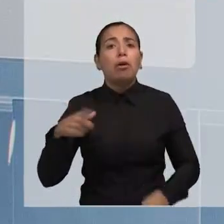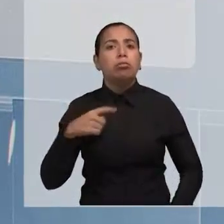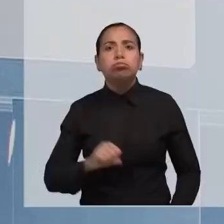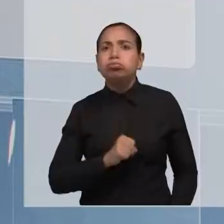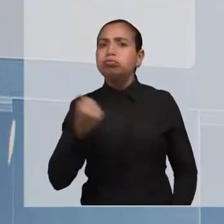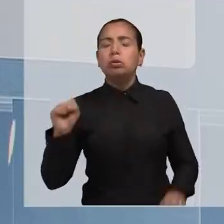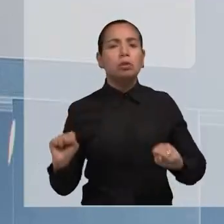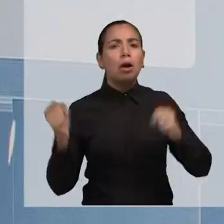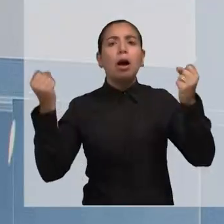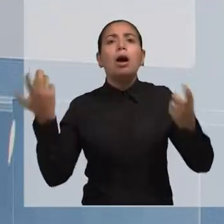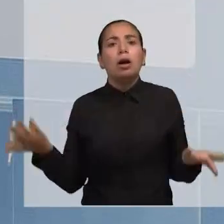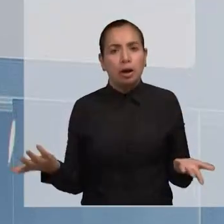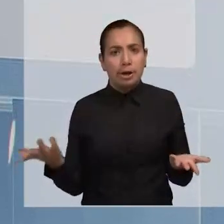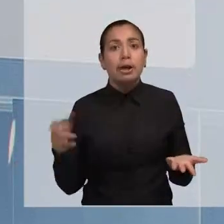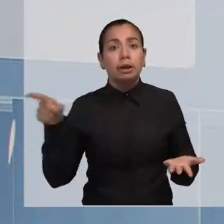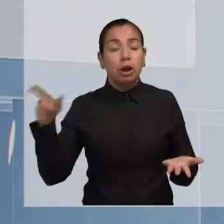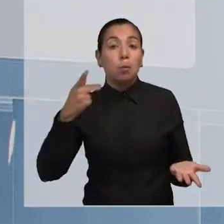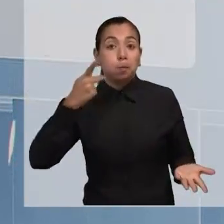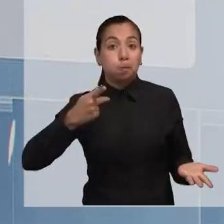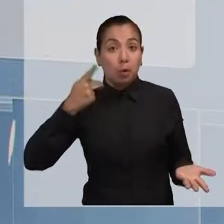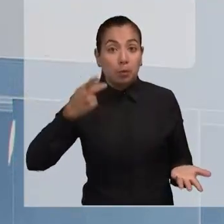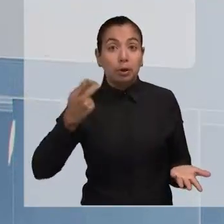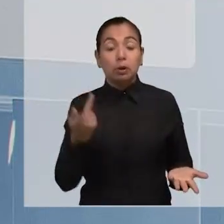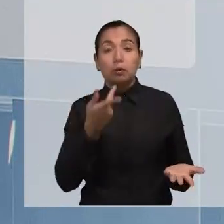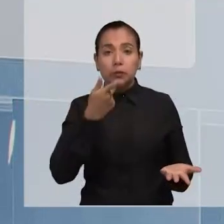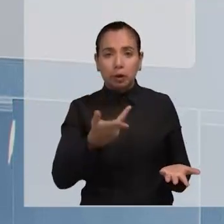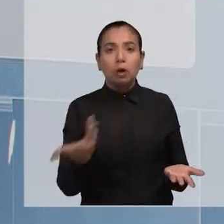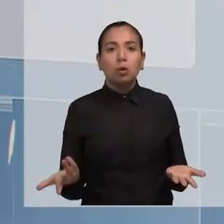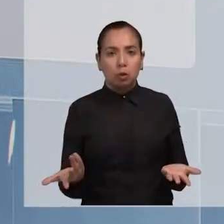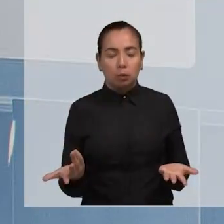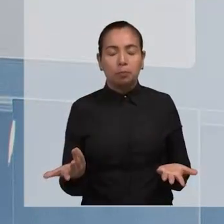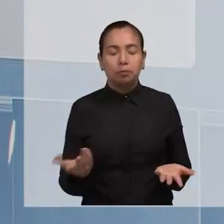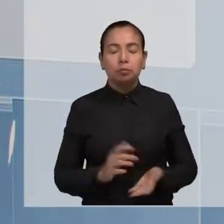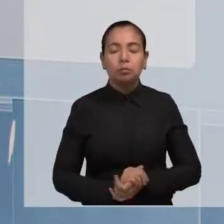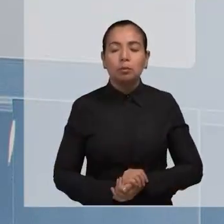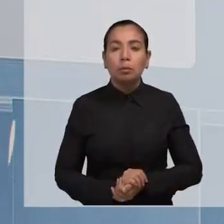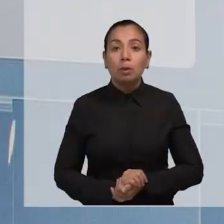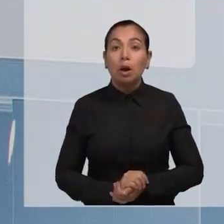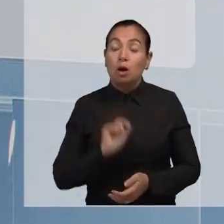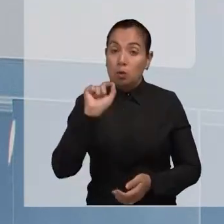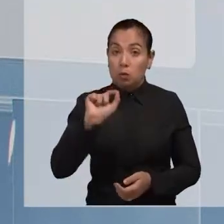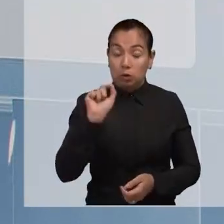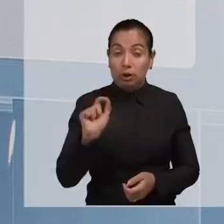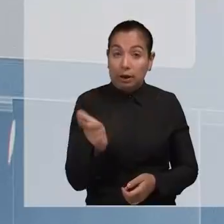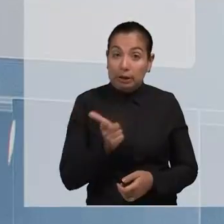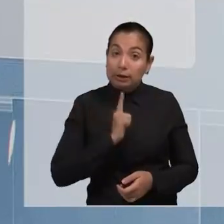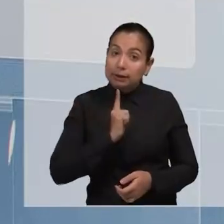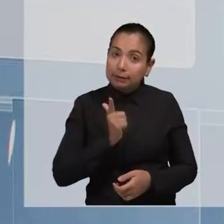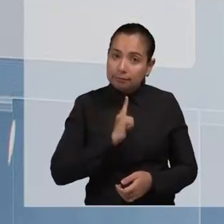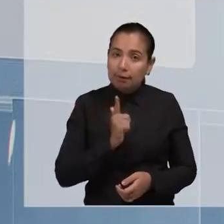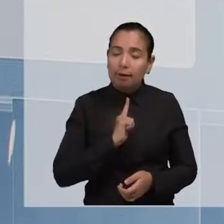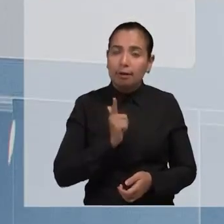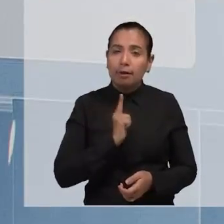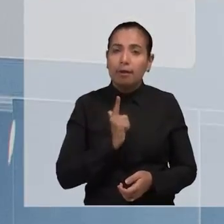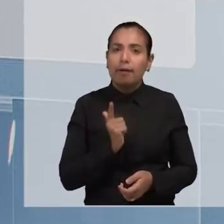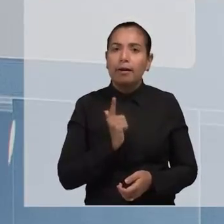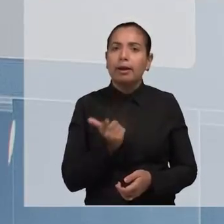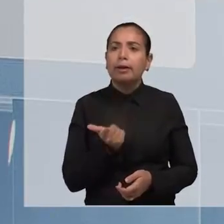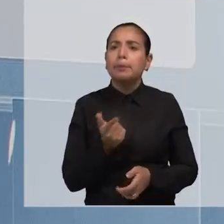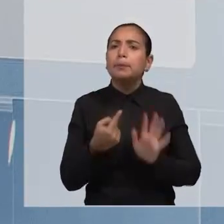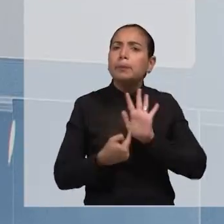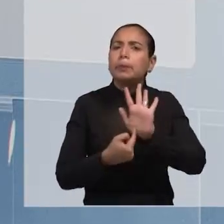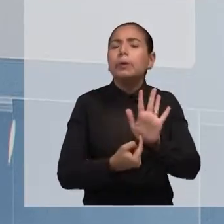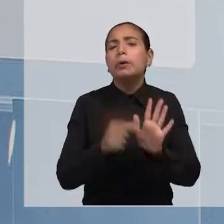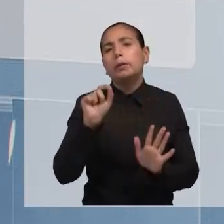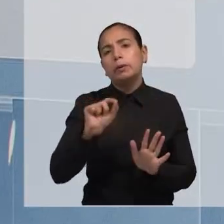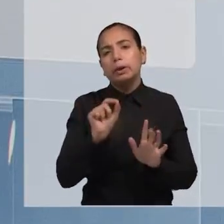um promotor aí contra... irmão, na hora em que se tenta se colocar um ponto positivo